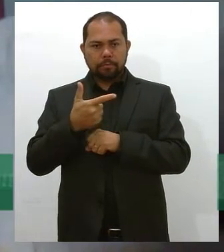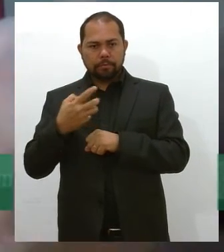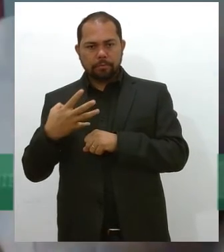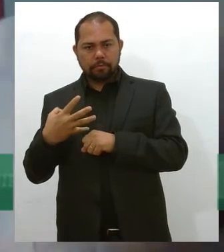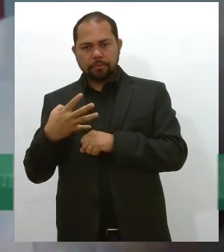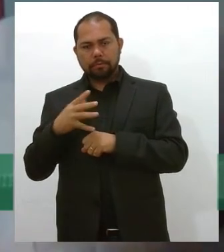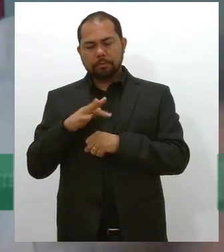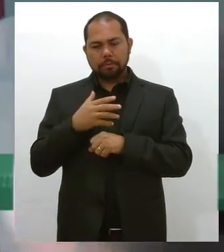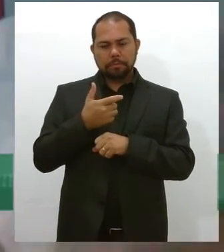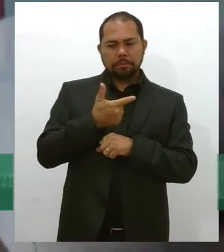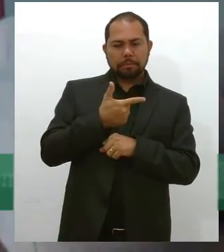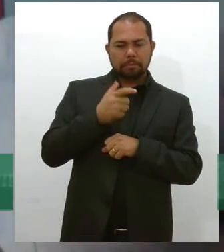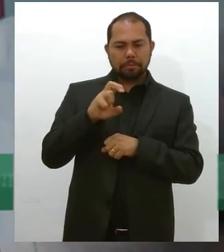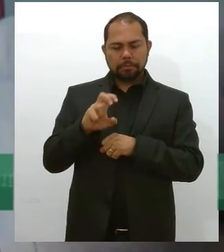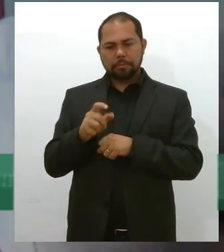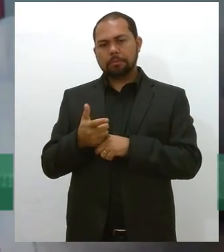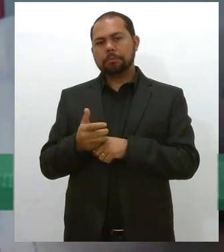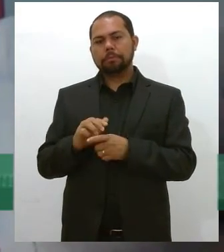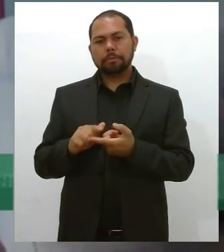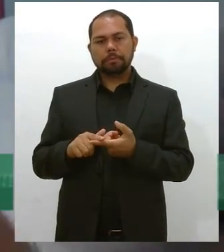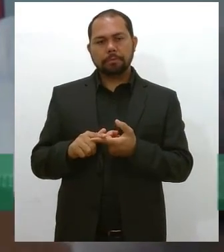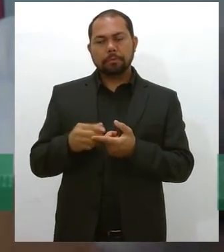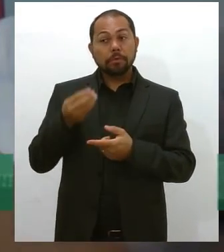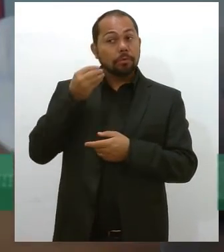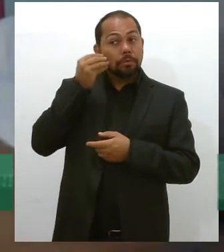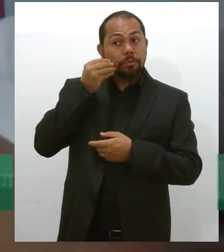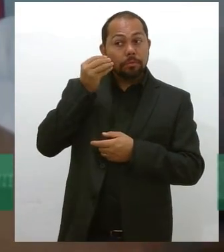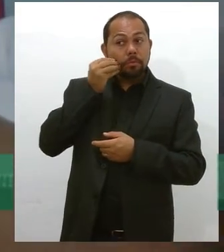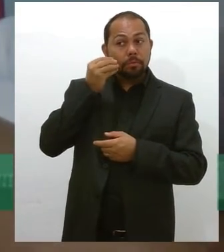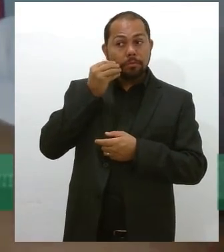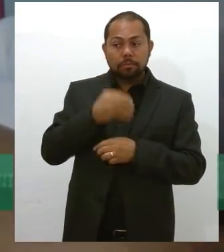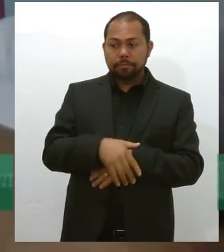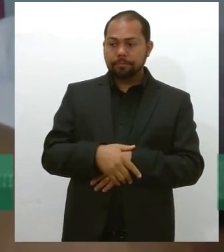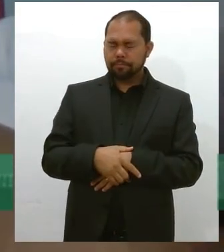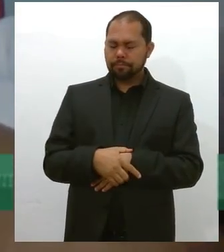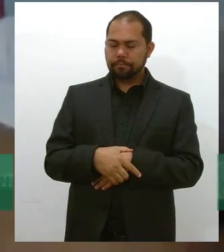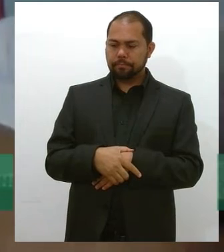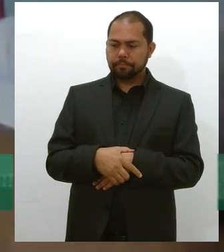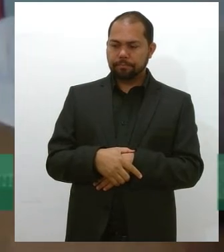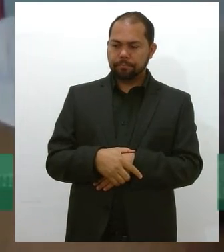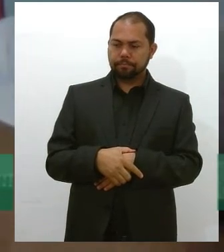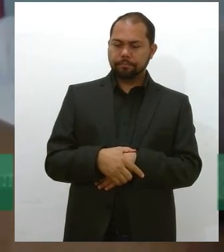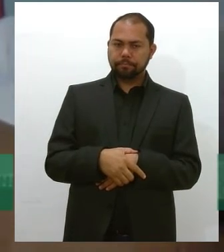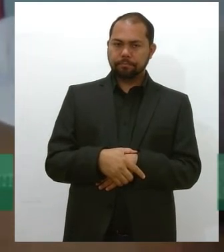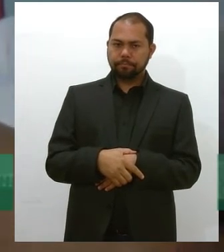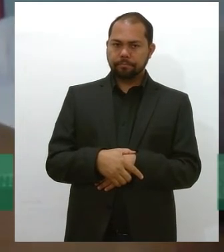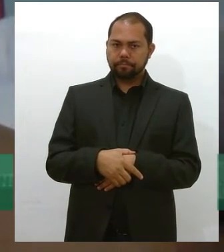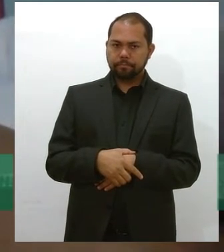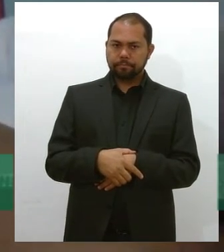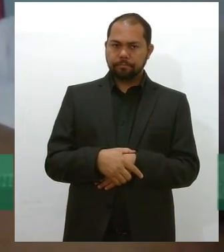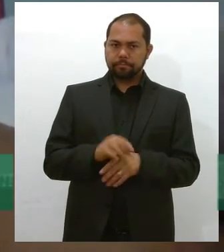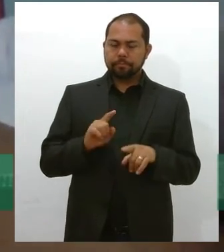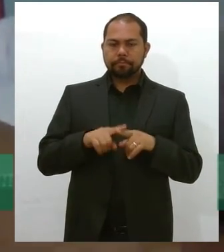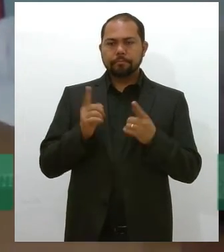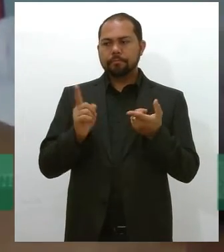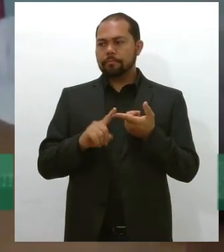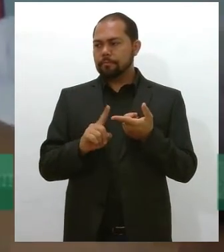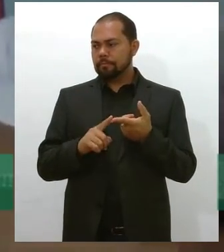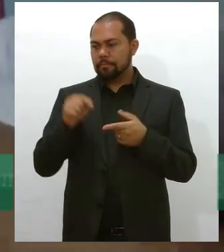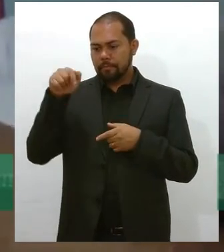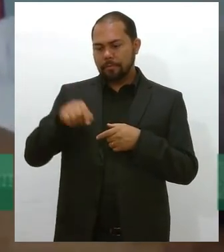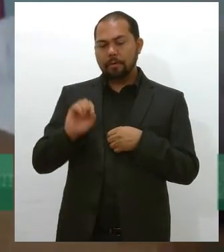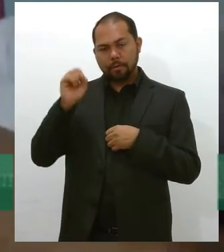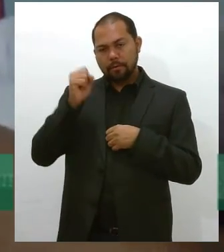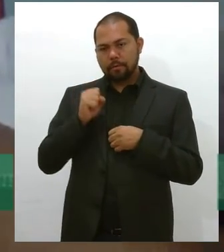forma também experimentadas, para ver até que ponto elas realmente funcionavam, né? Mas aqui para Sergipe foi um expediente